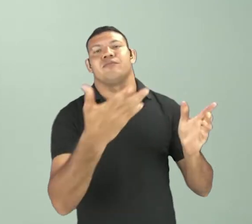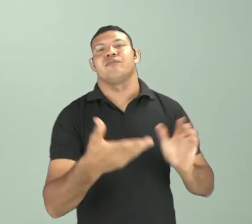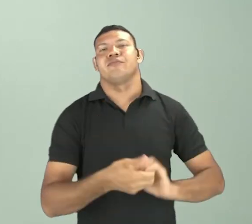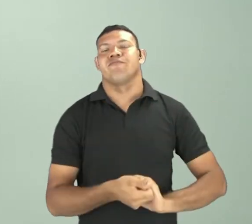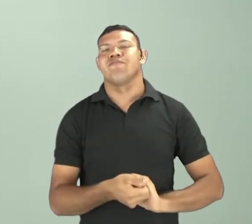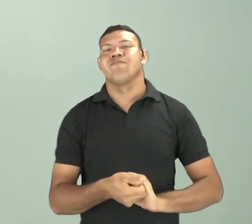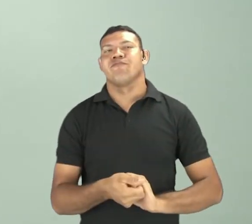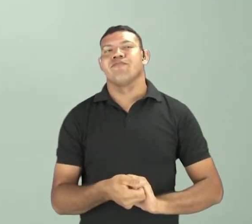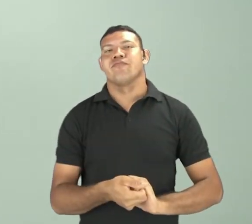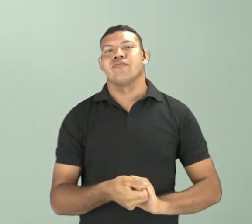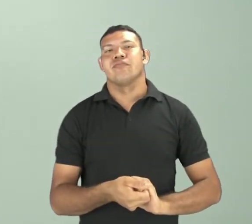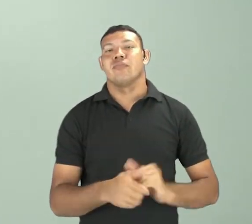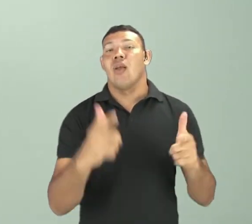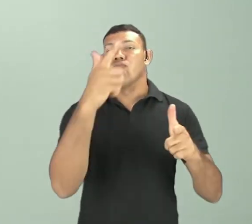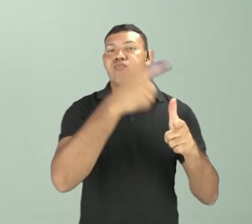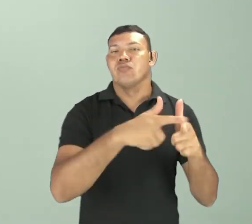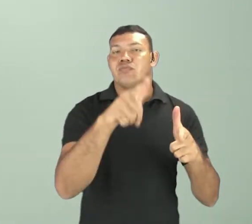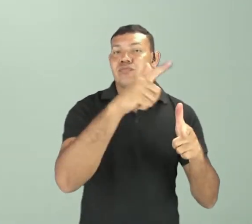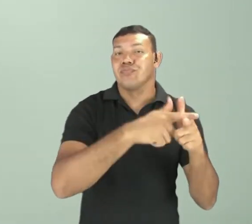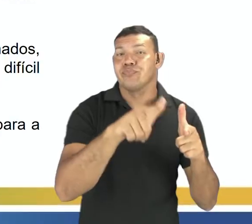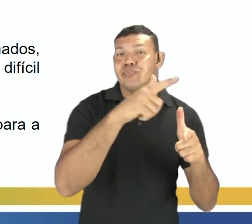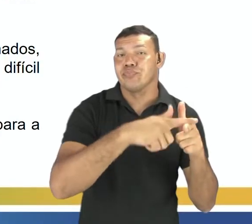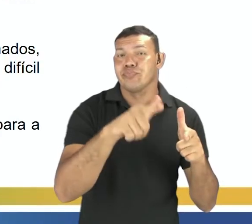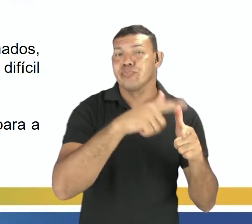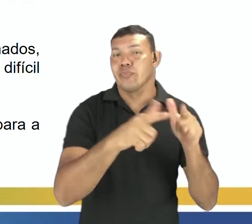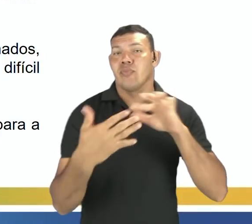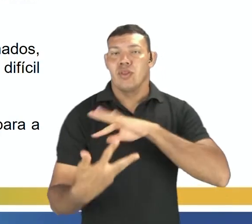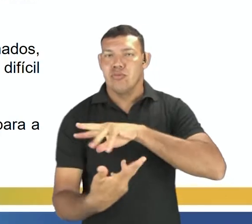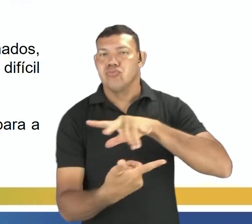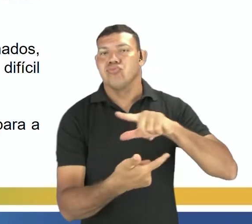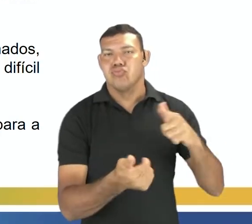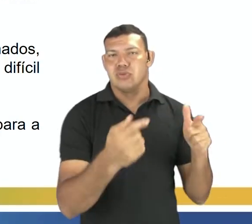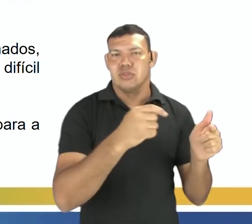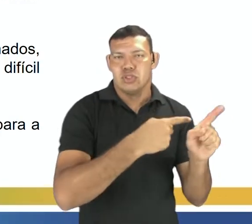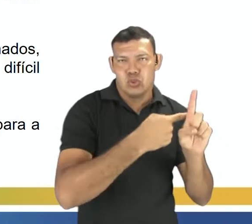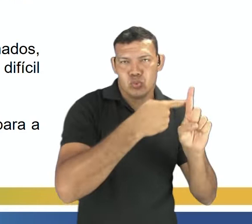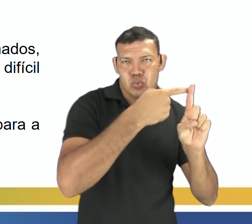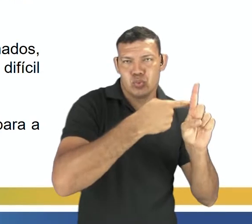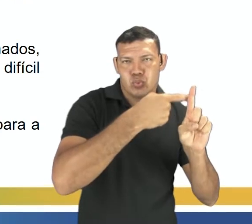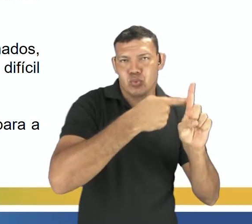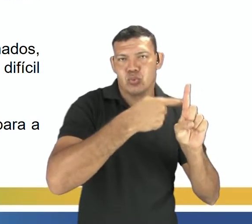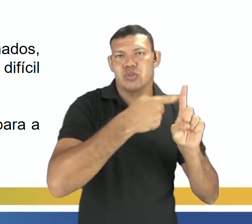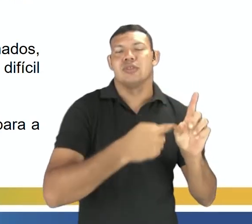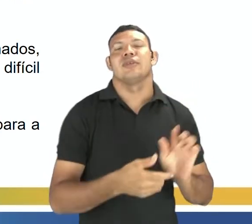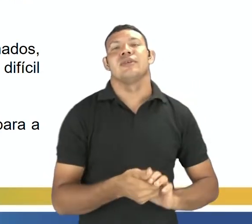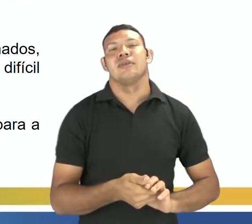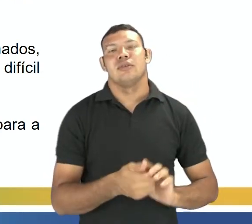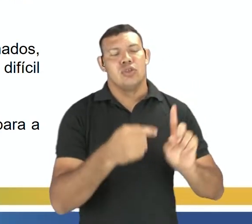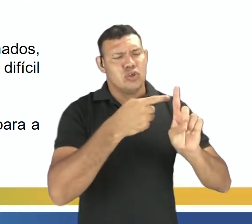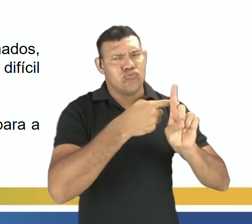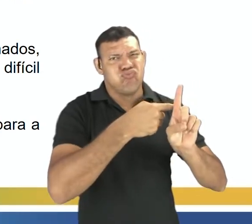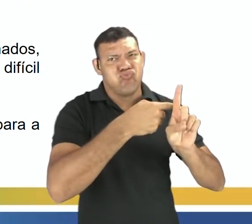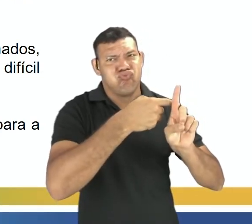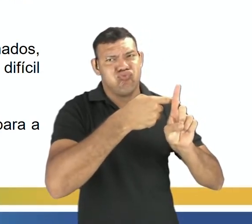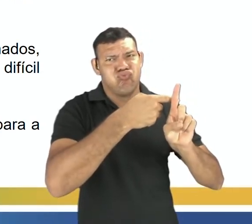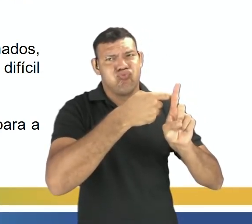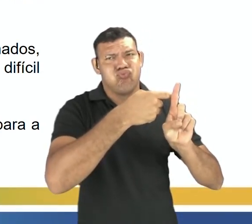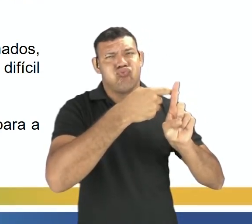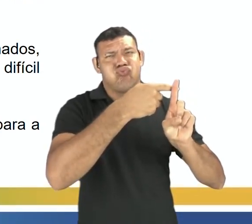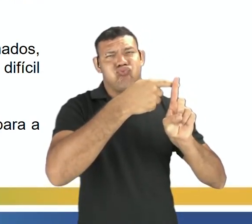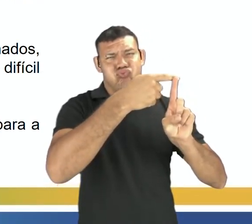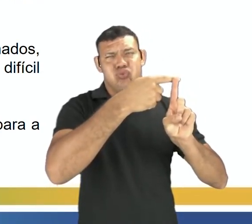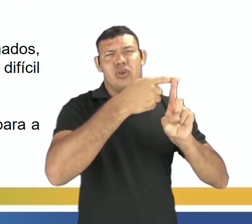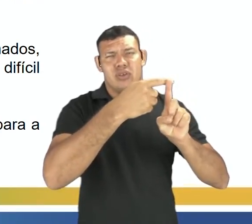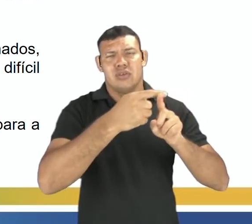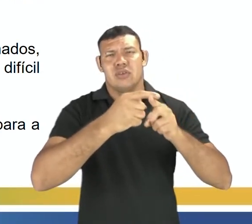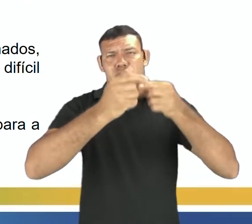algumas consequências para vocês verem do aquecimento global. Que consequências são essas? Elevação da temperatura dos oceanos